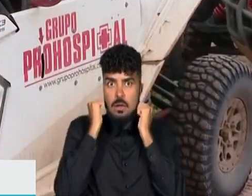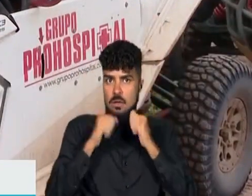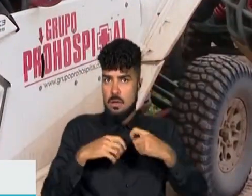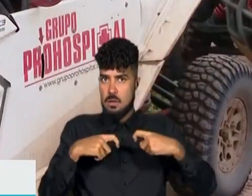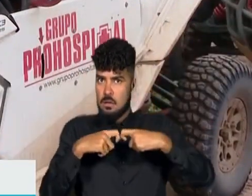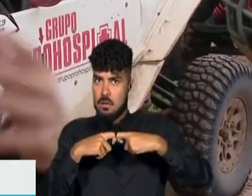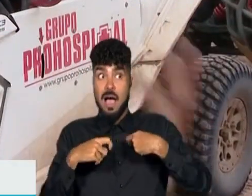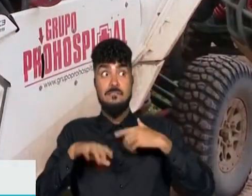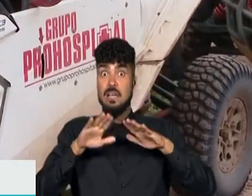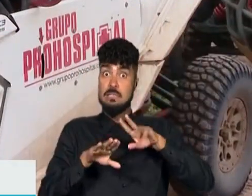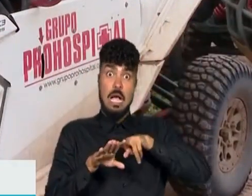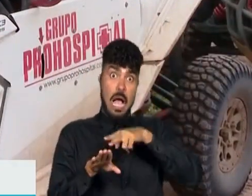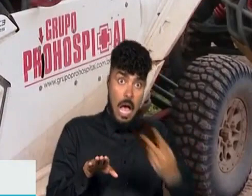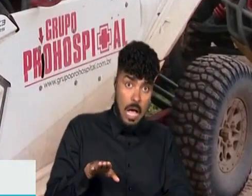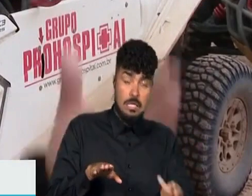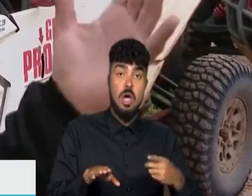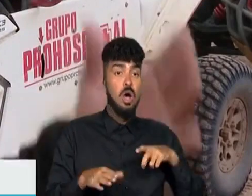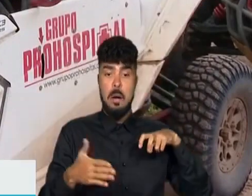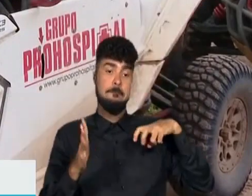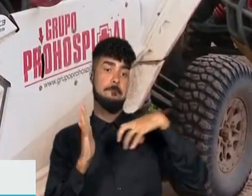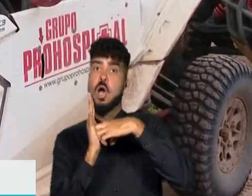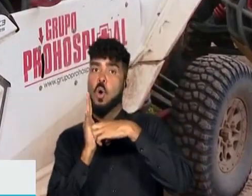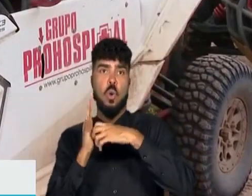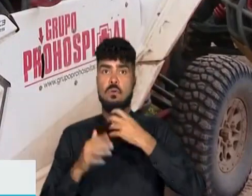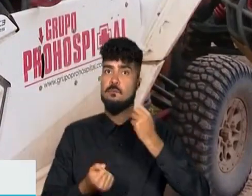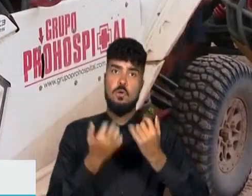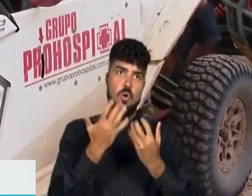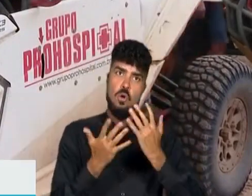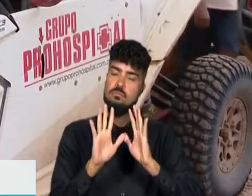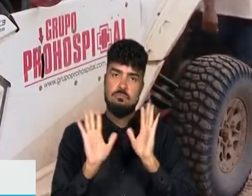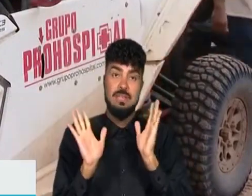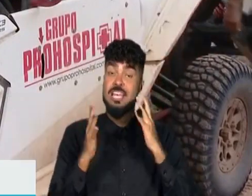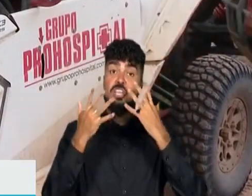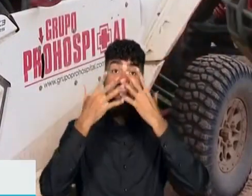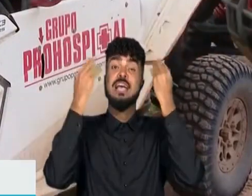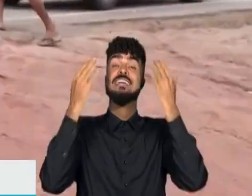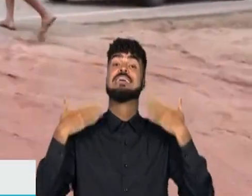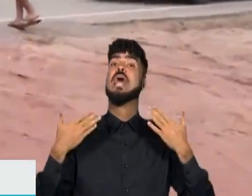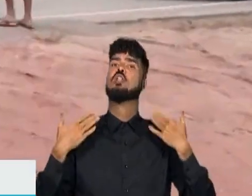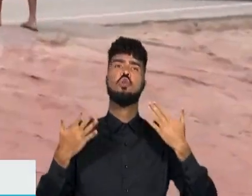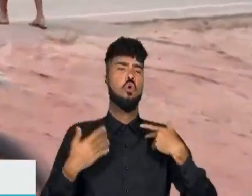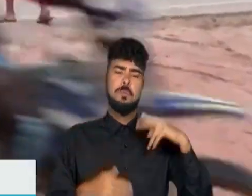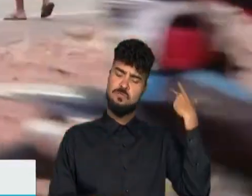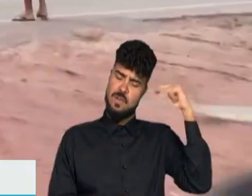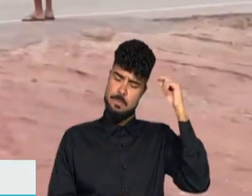uma tombada, ou o carro pegar fogo. Acontece, então esquece o calor, mete pau.